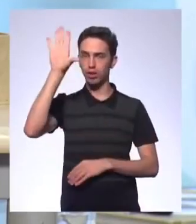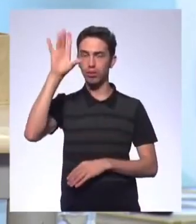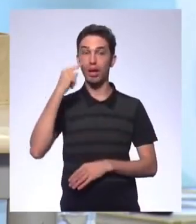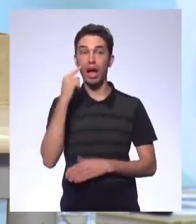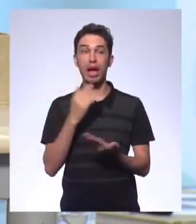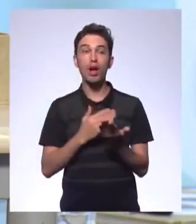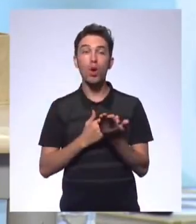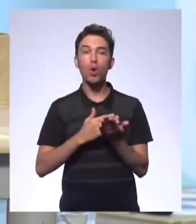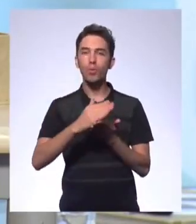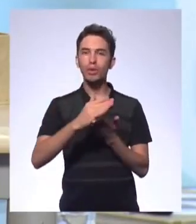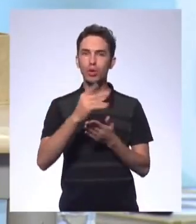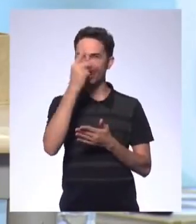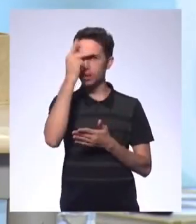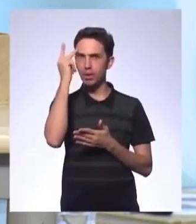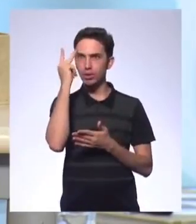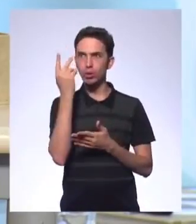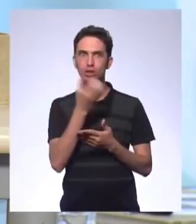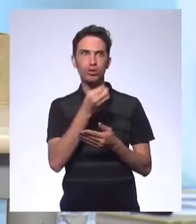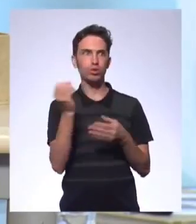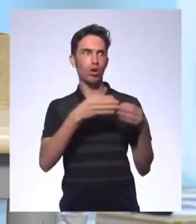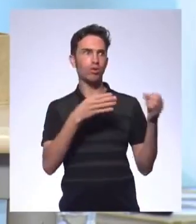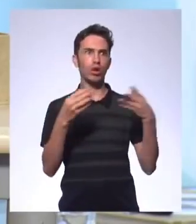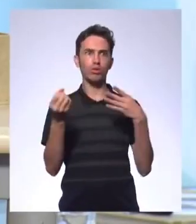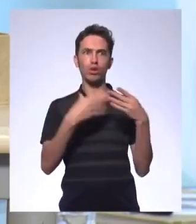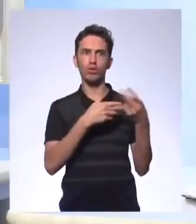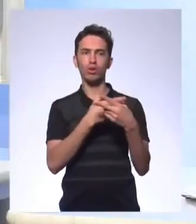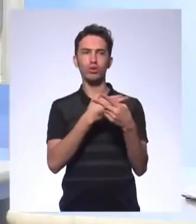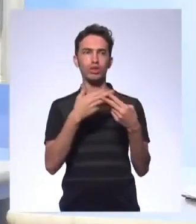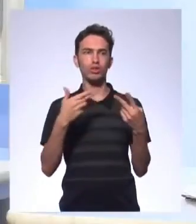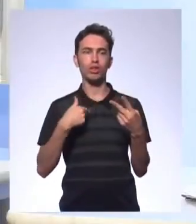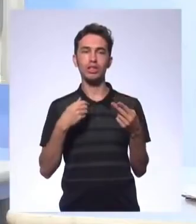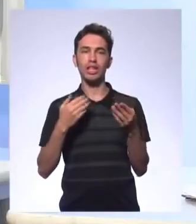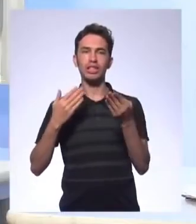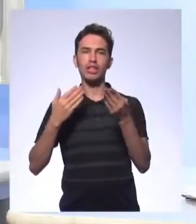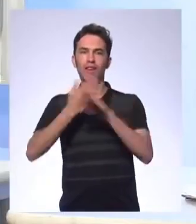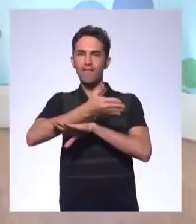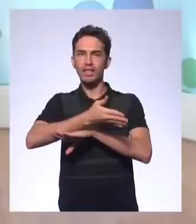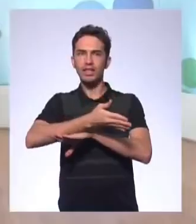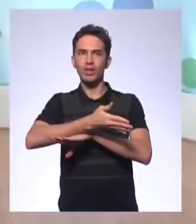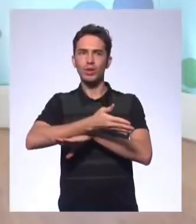Começou a entrar um bando de gente diferente, que eles chamaram isso de invasões